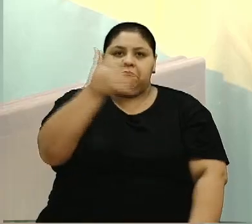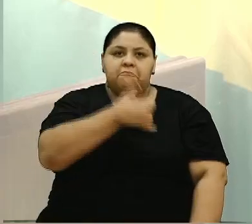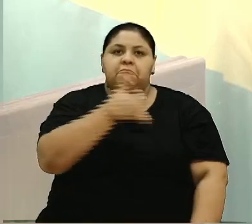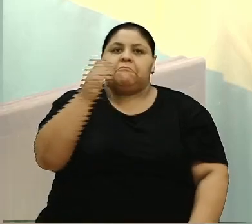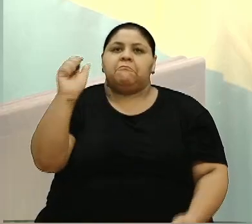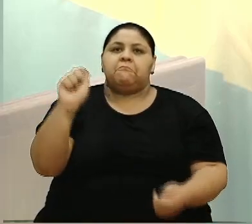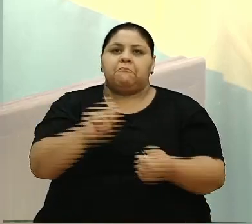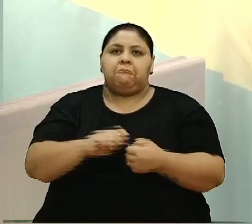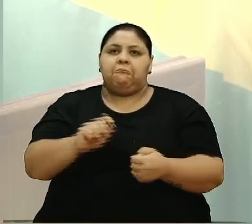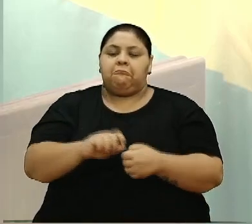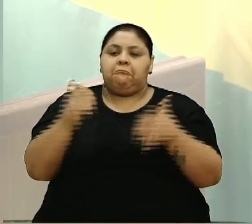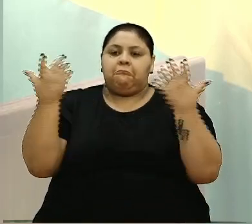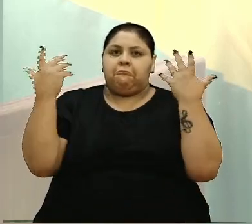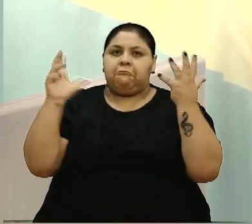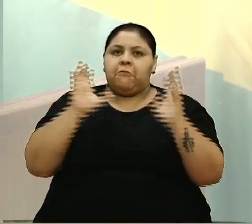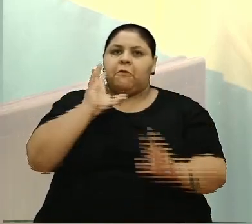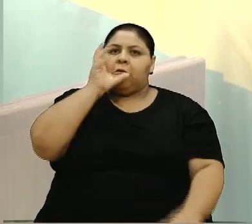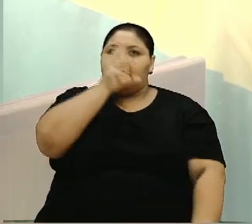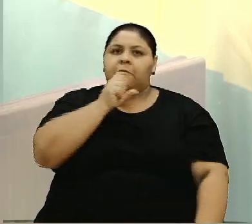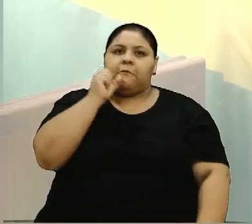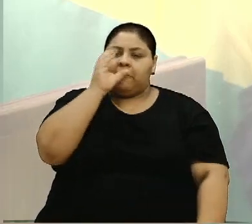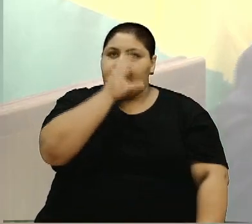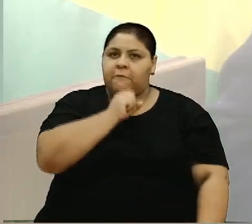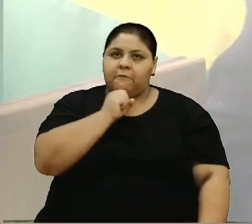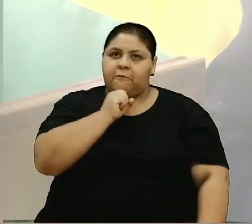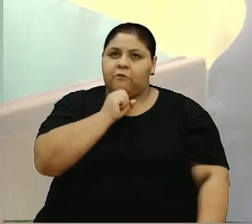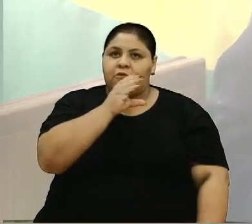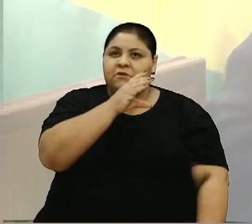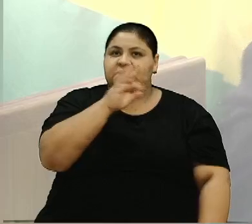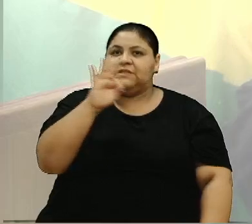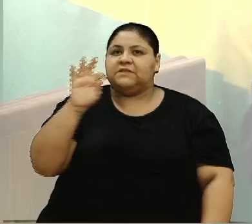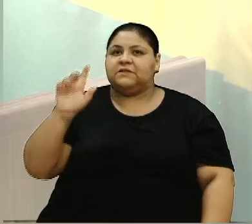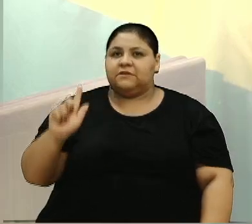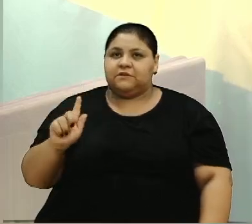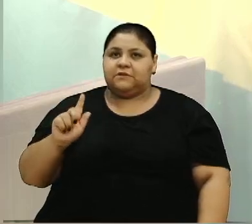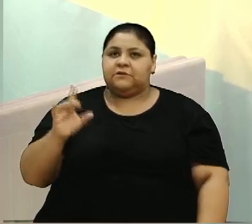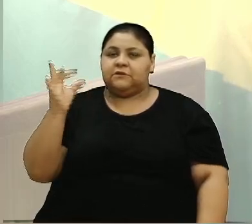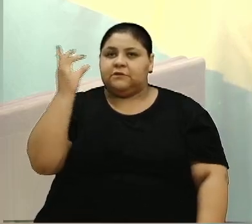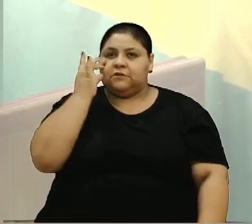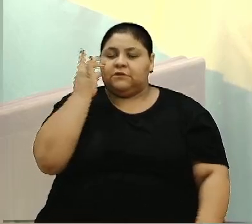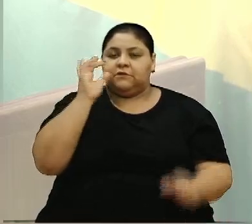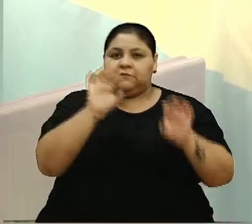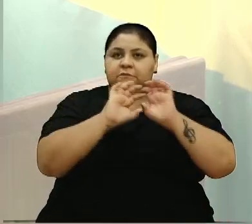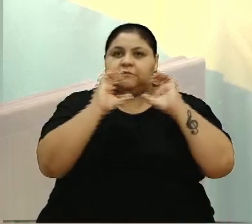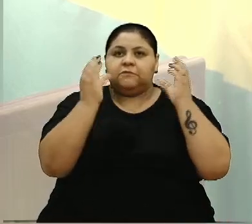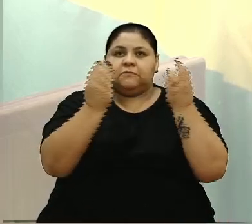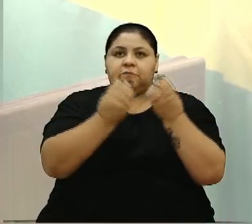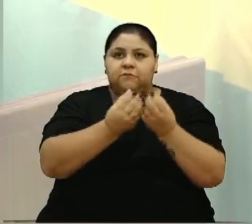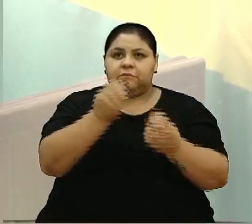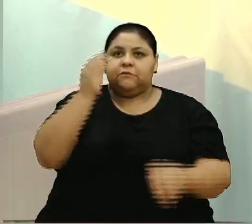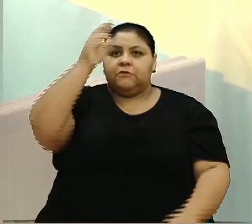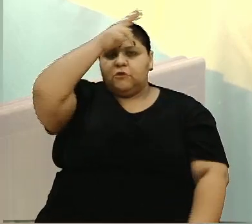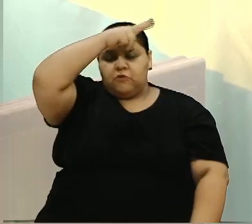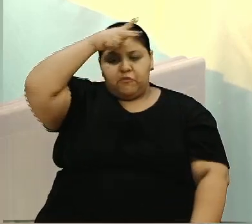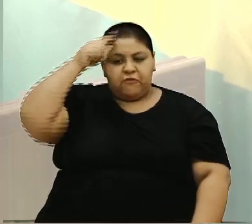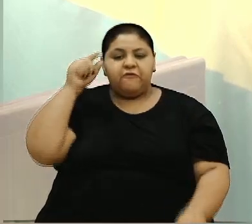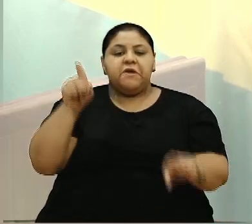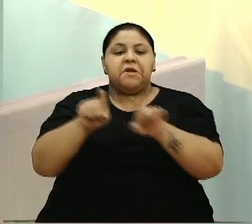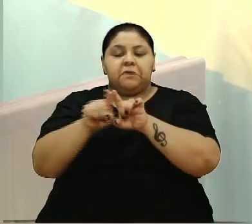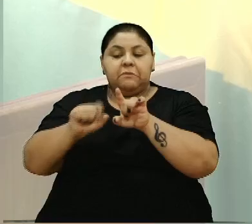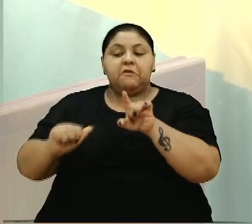uma grande festa sábado no CG Negrinho do Pastoreio, com a presença da comunidade. O prefeito também esteve lá